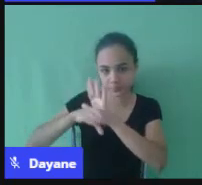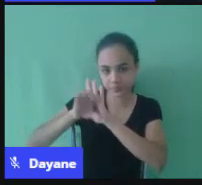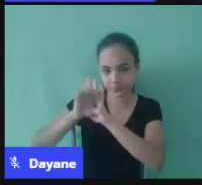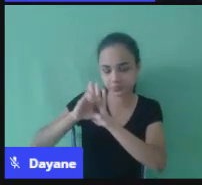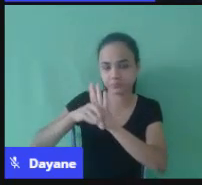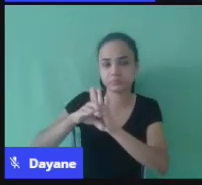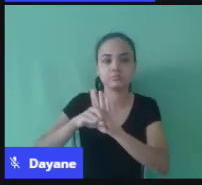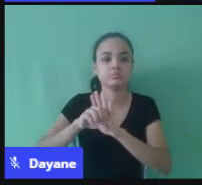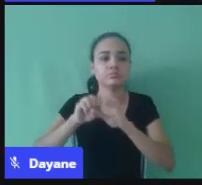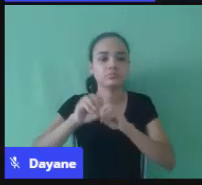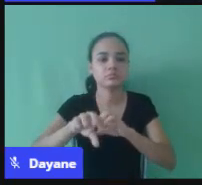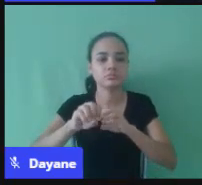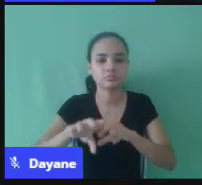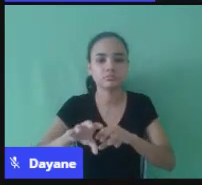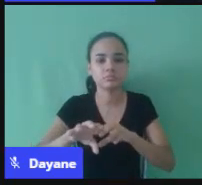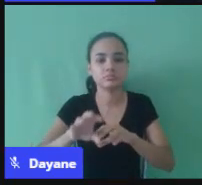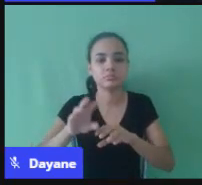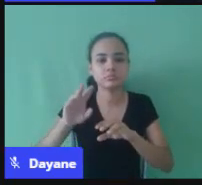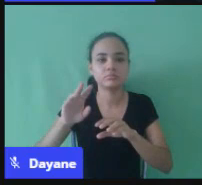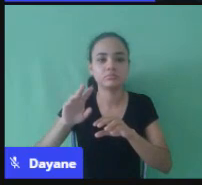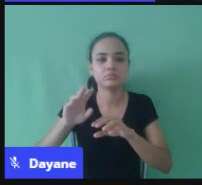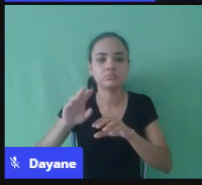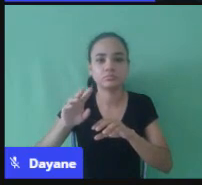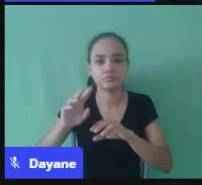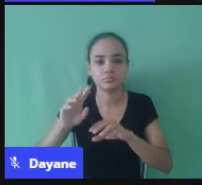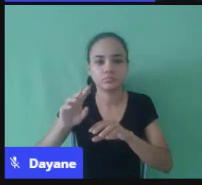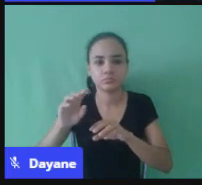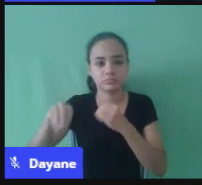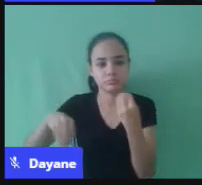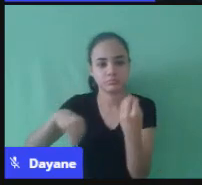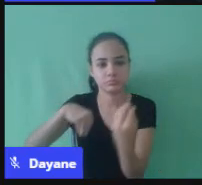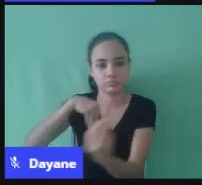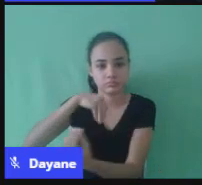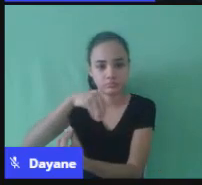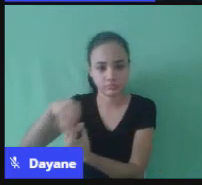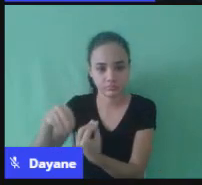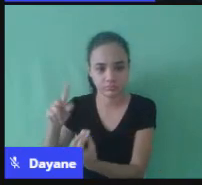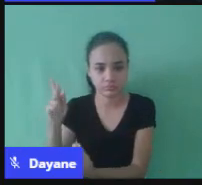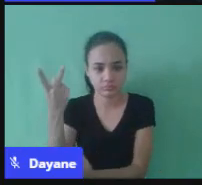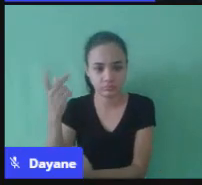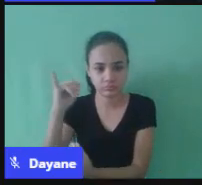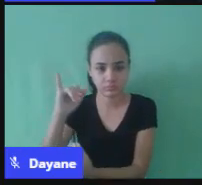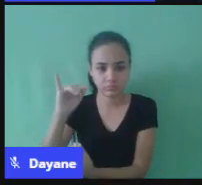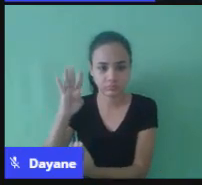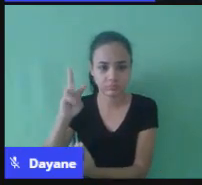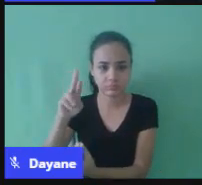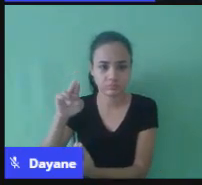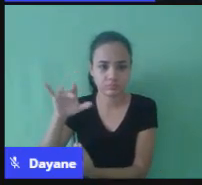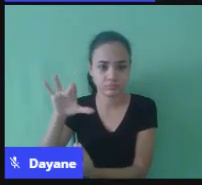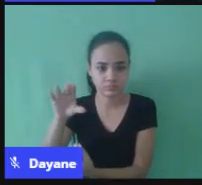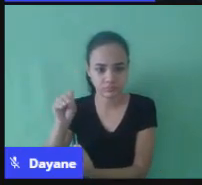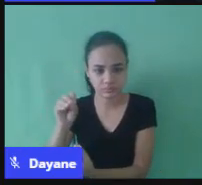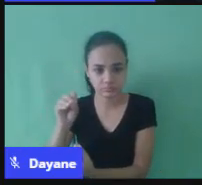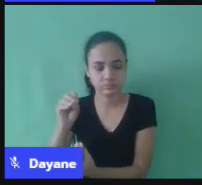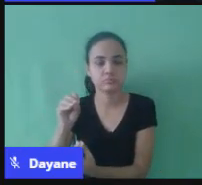né? O ensino é híbrido também porque não se reduz ao que